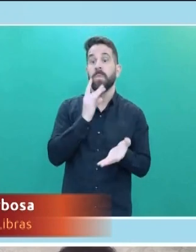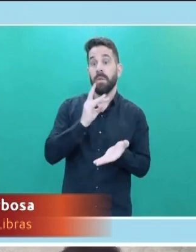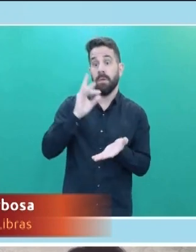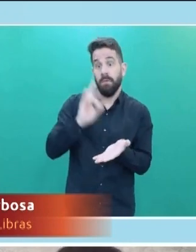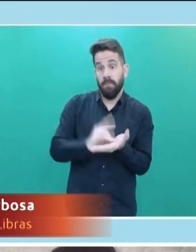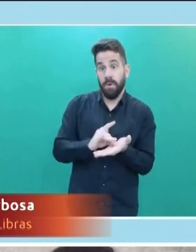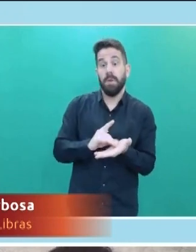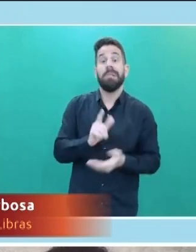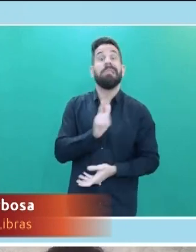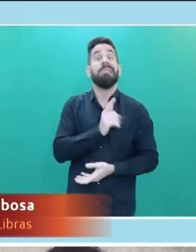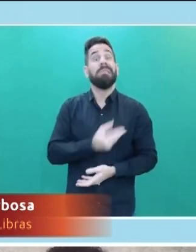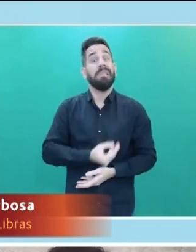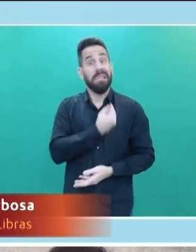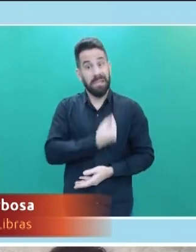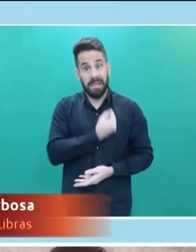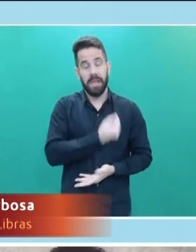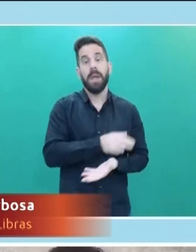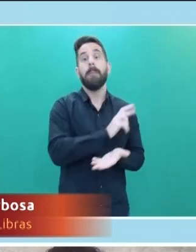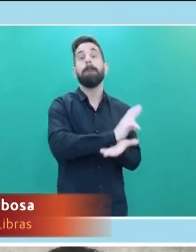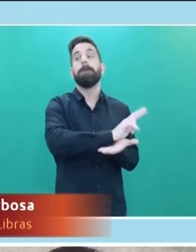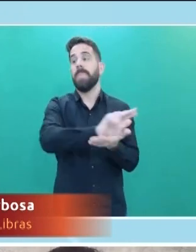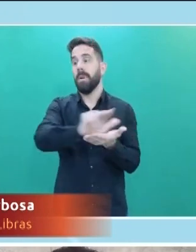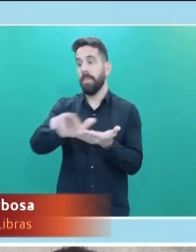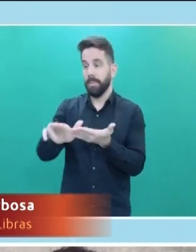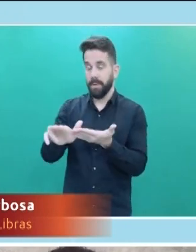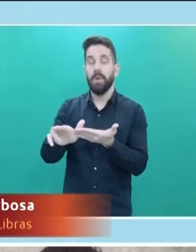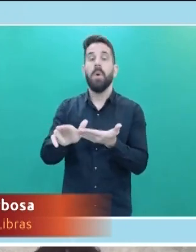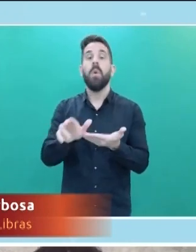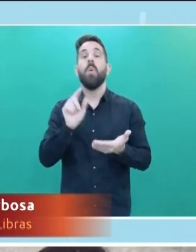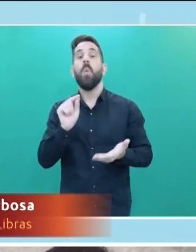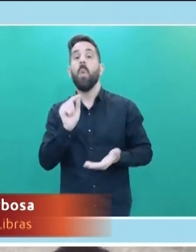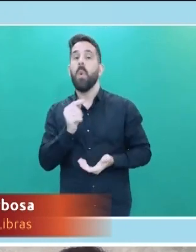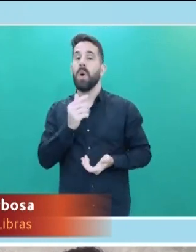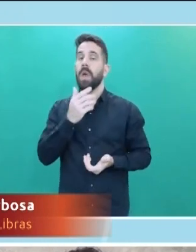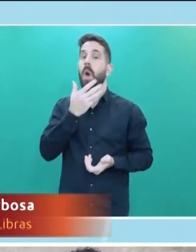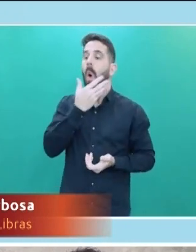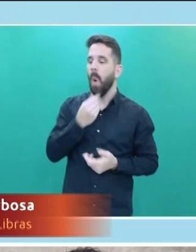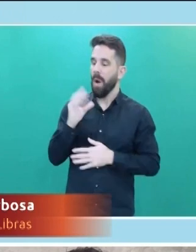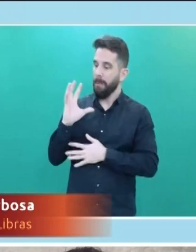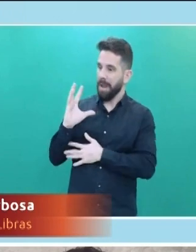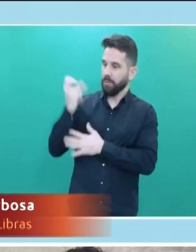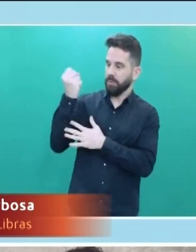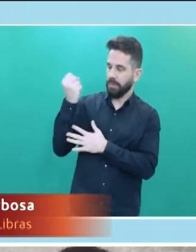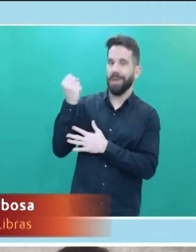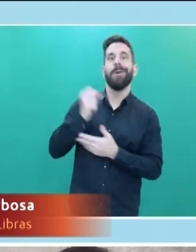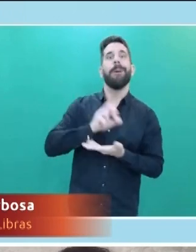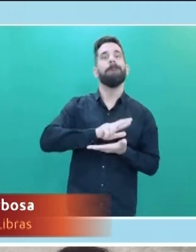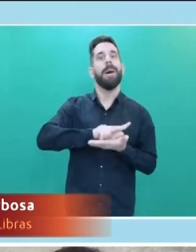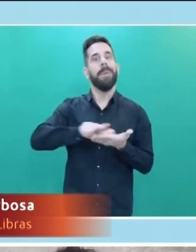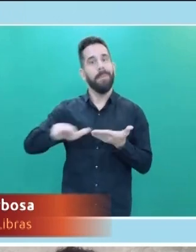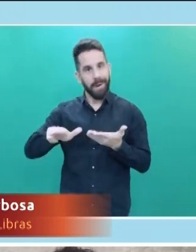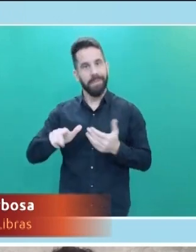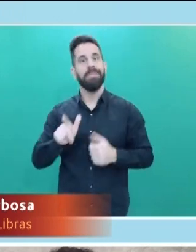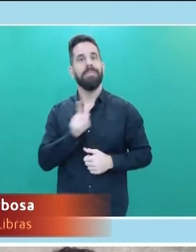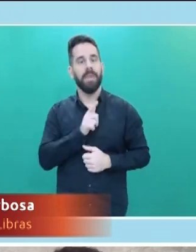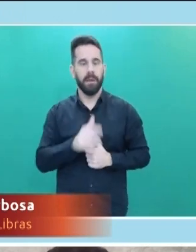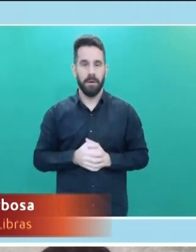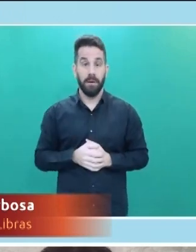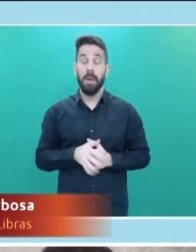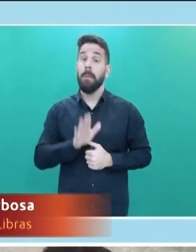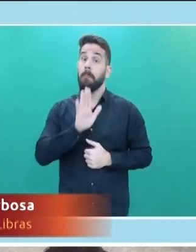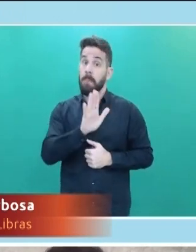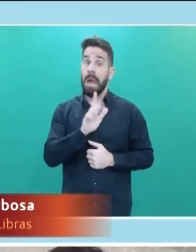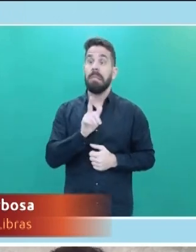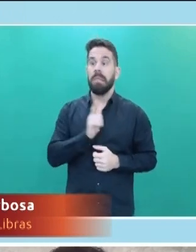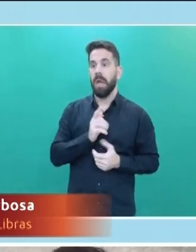masculinidade, e há alguns grupos, né, algumas tendências que vão tentar fazer com que, no final